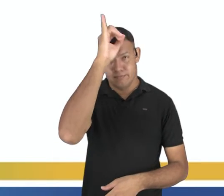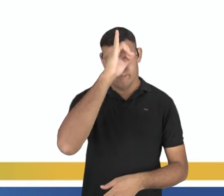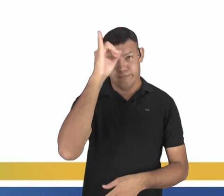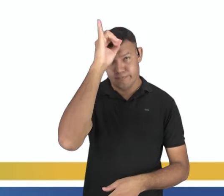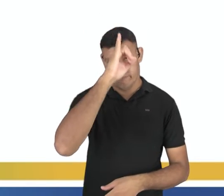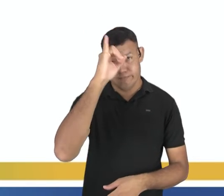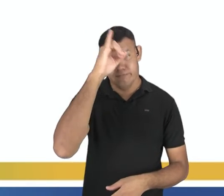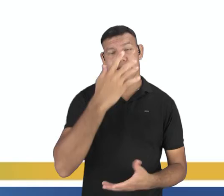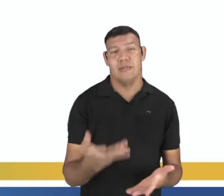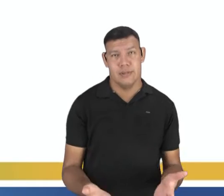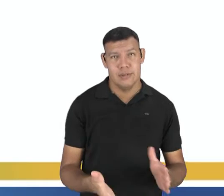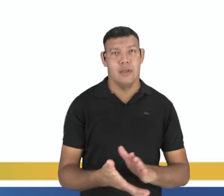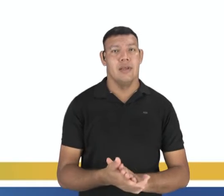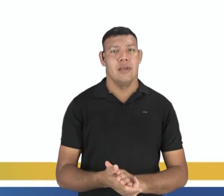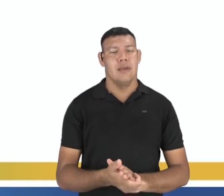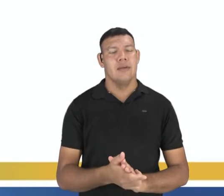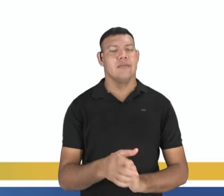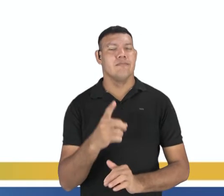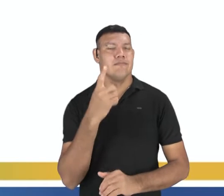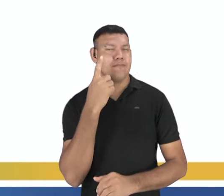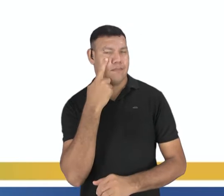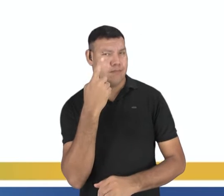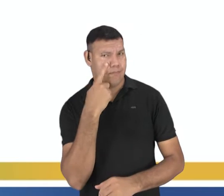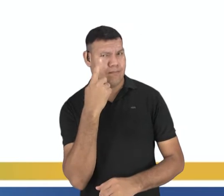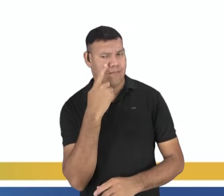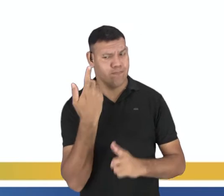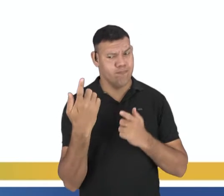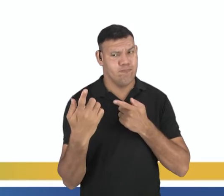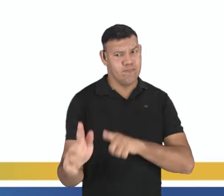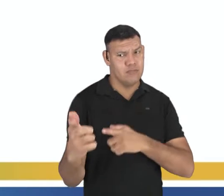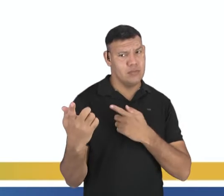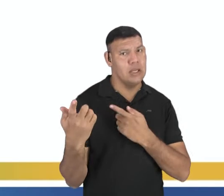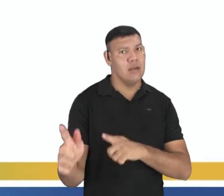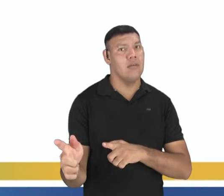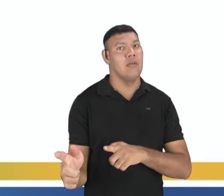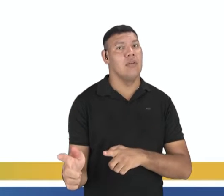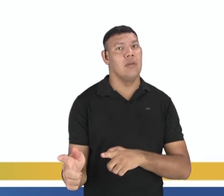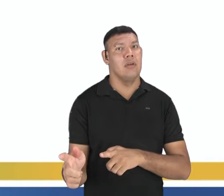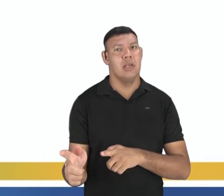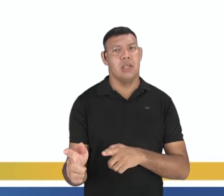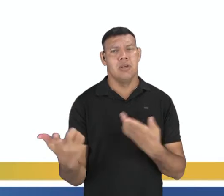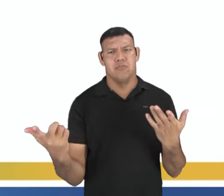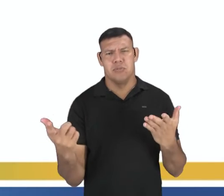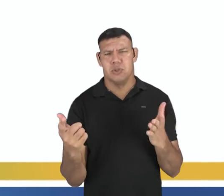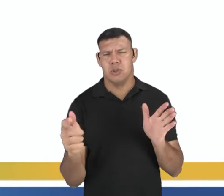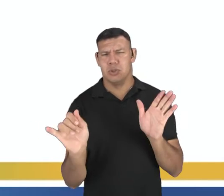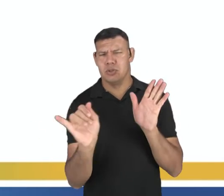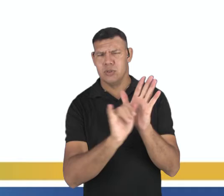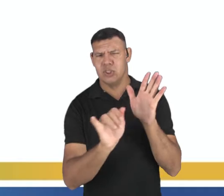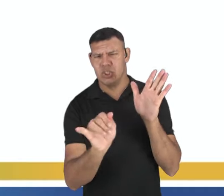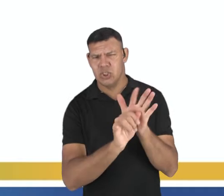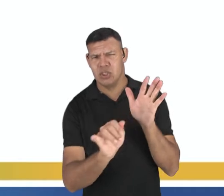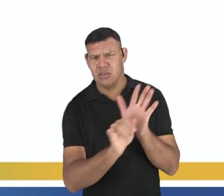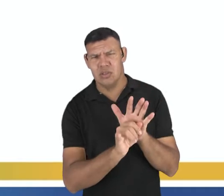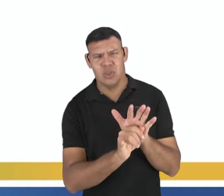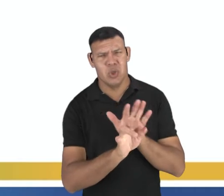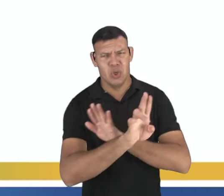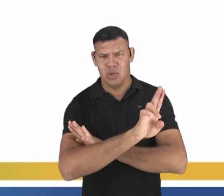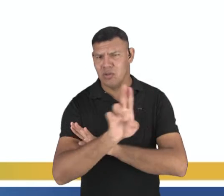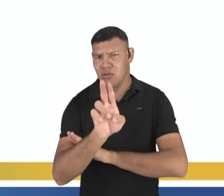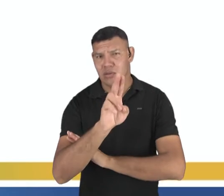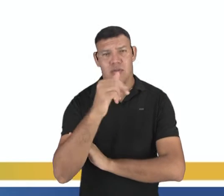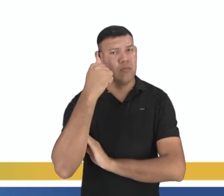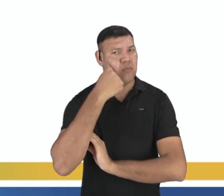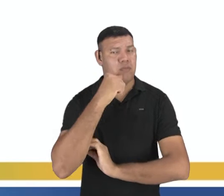ofensa, percebo que existe a ofensa, porém não é colocado, não é mencionado o nome